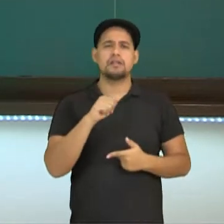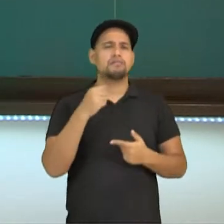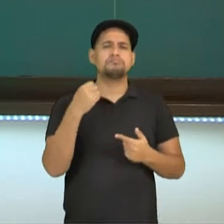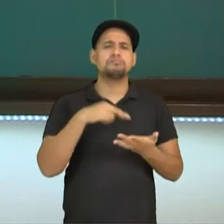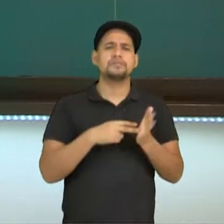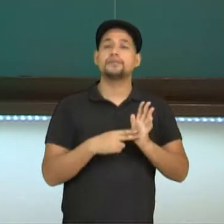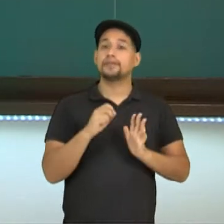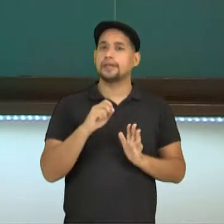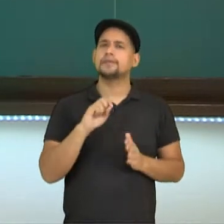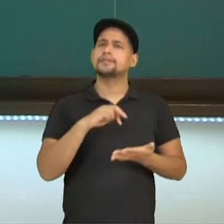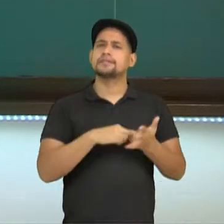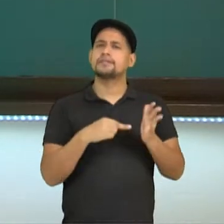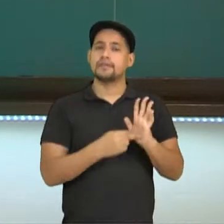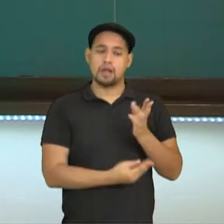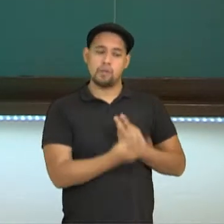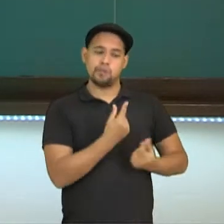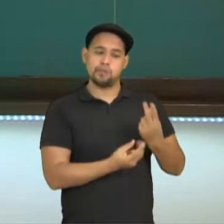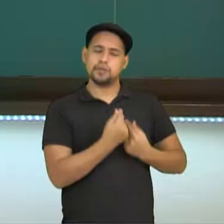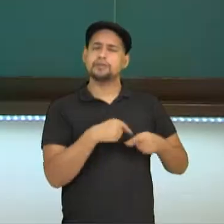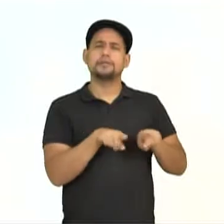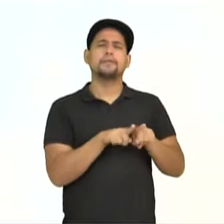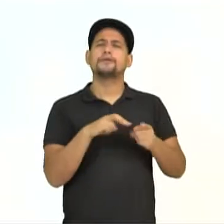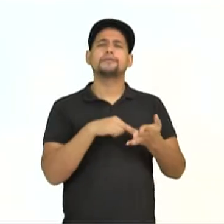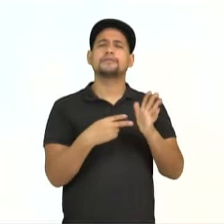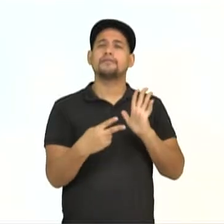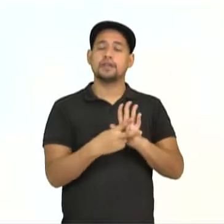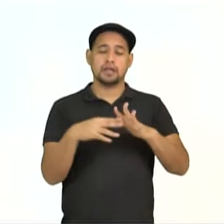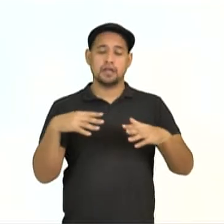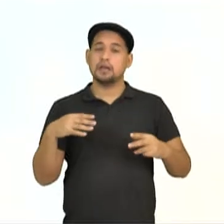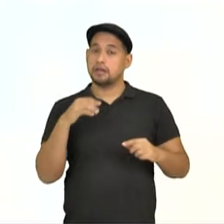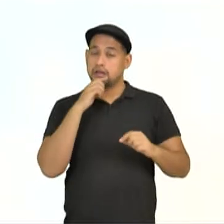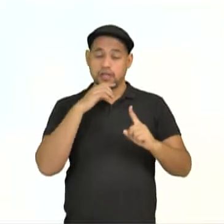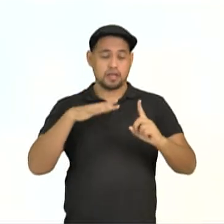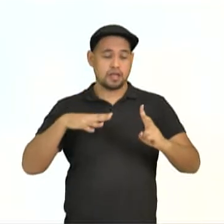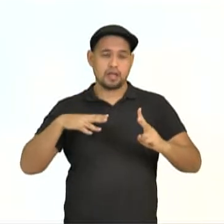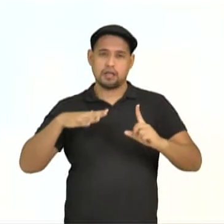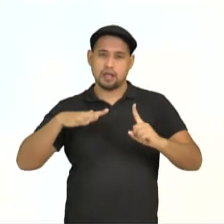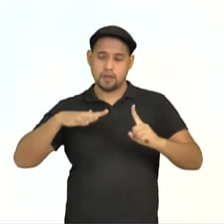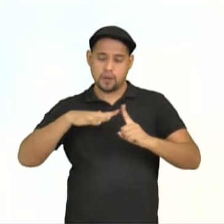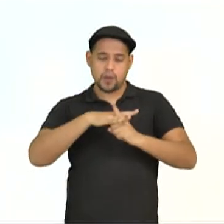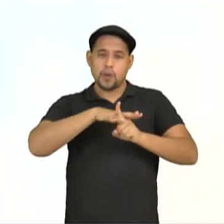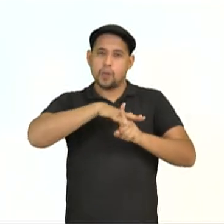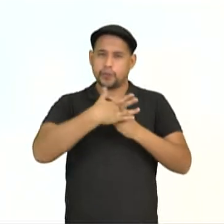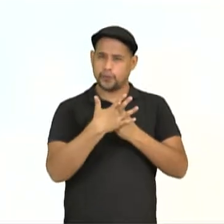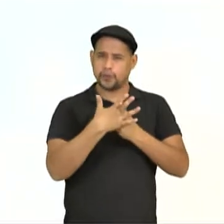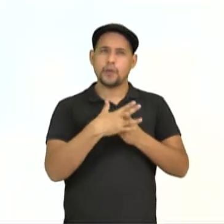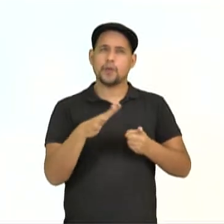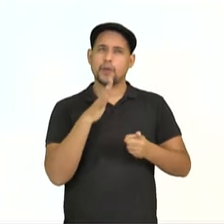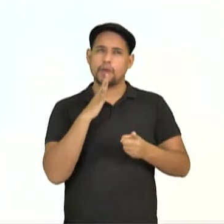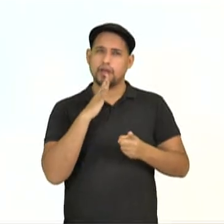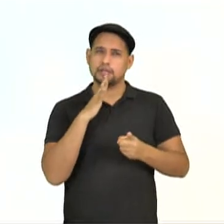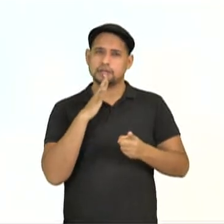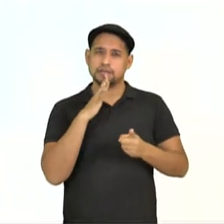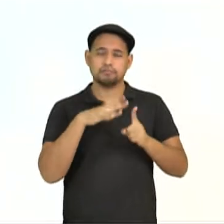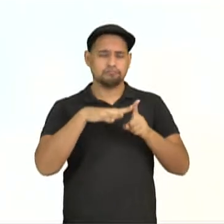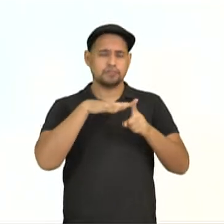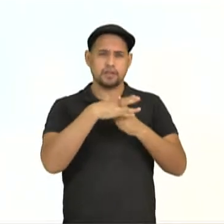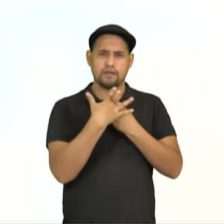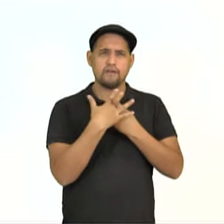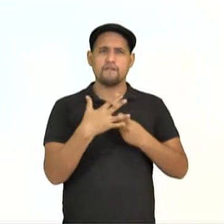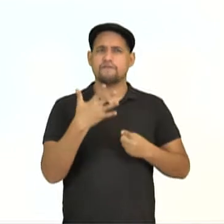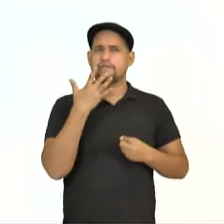que é capitalismo e do que é socialismo. Você consegue definir isso rapidamente,